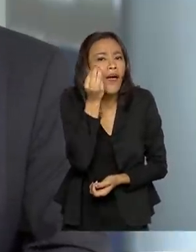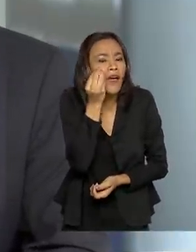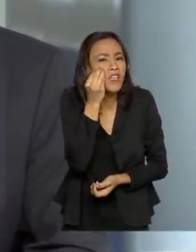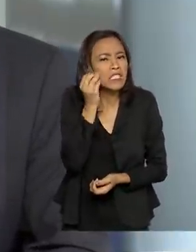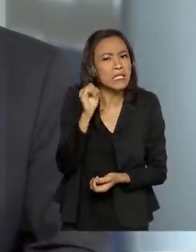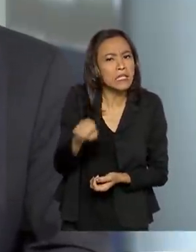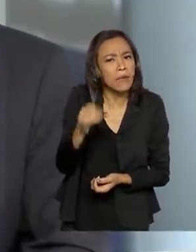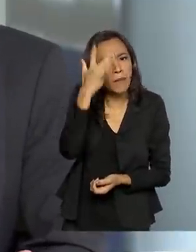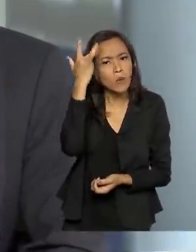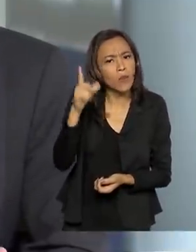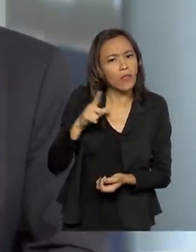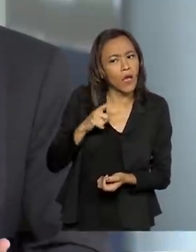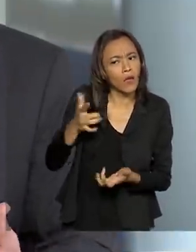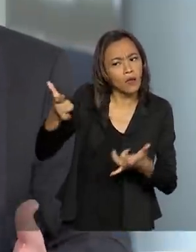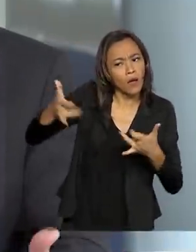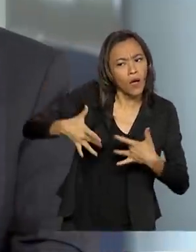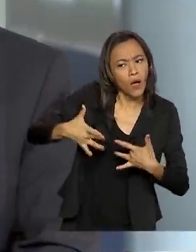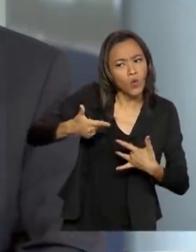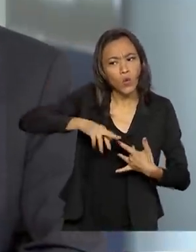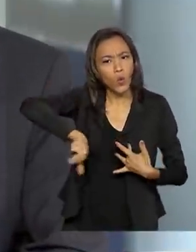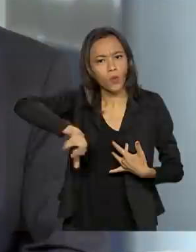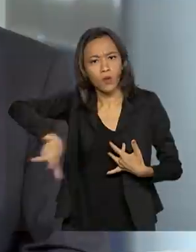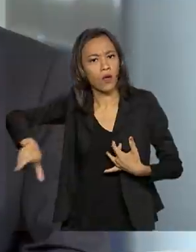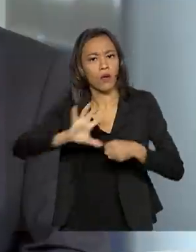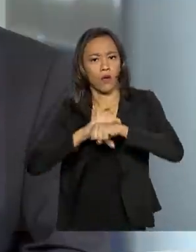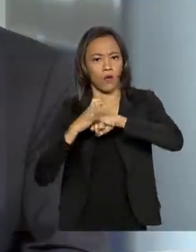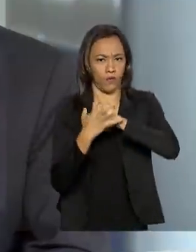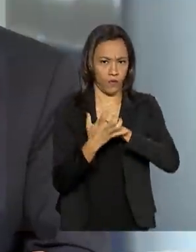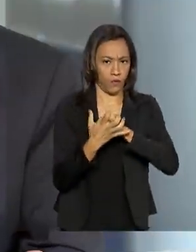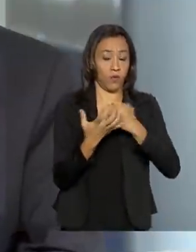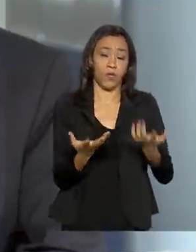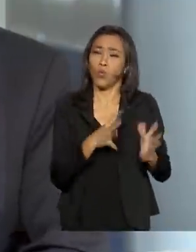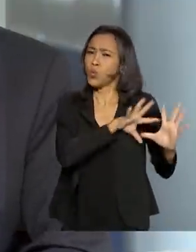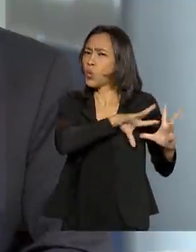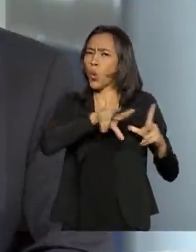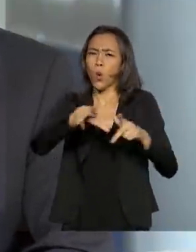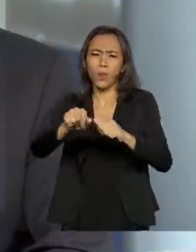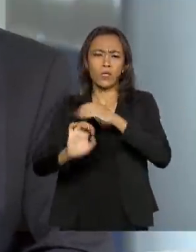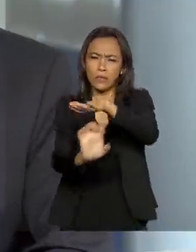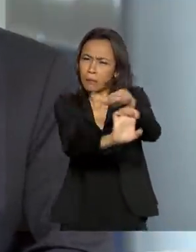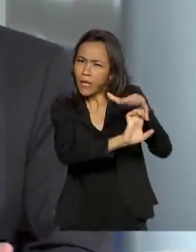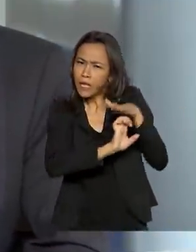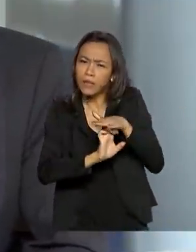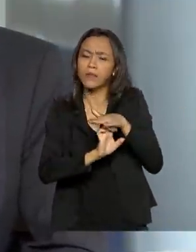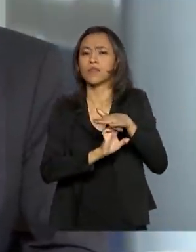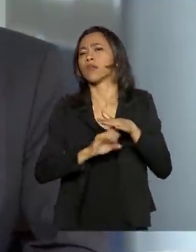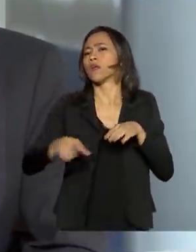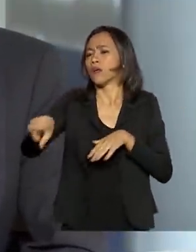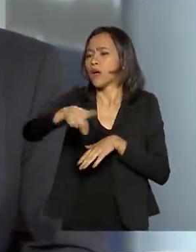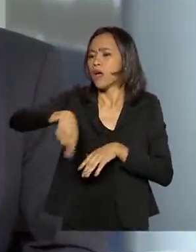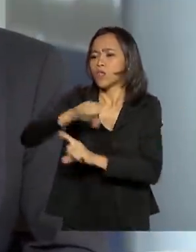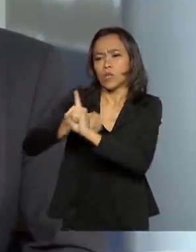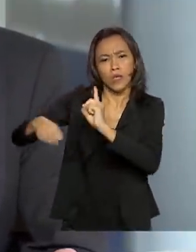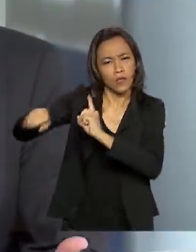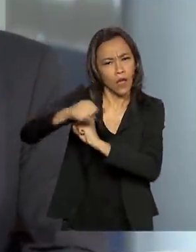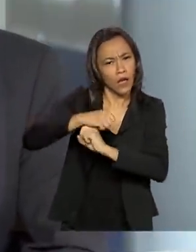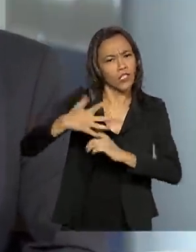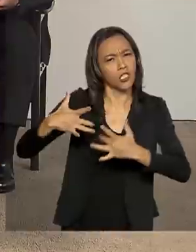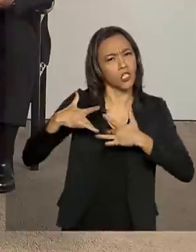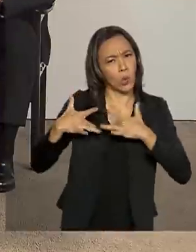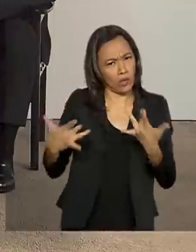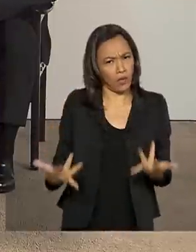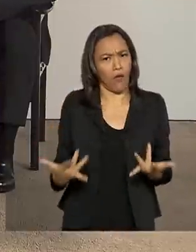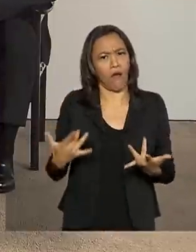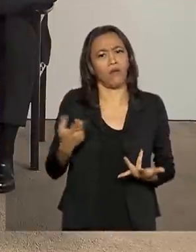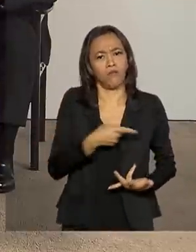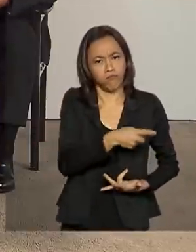com o coronavírus. Ou seja, todas as empresas, toda a sociedade brasileira, e que é muito solidária, sempre foi